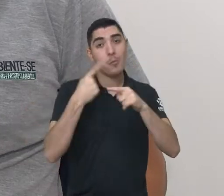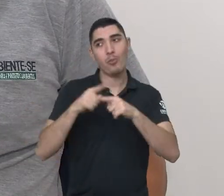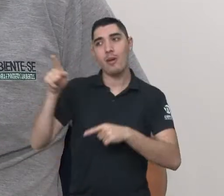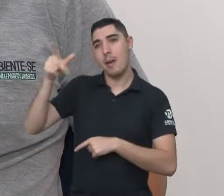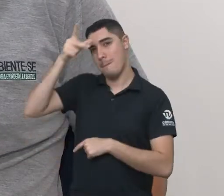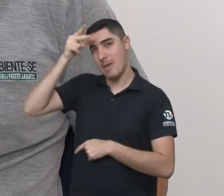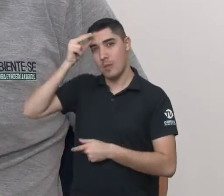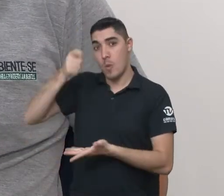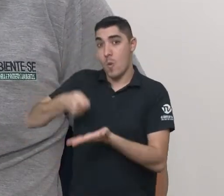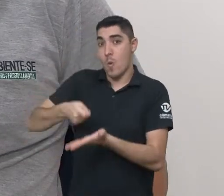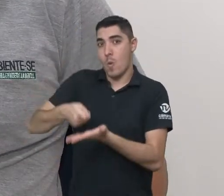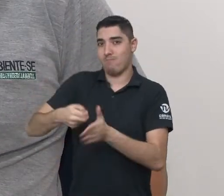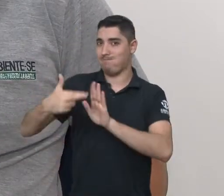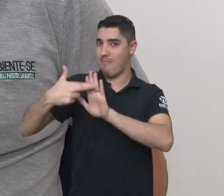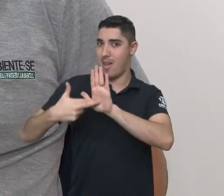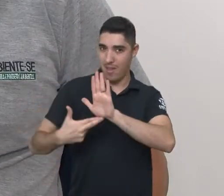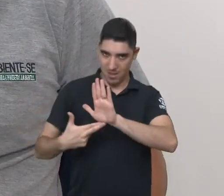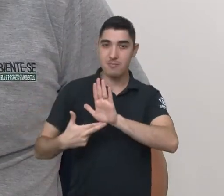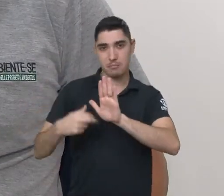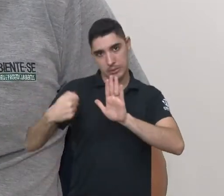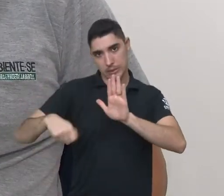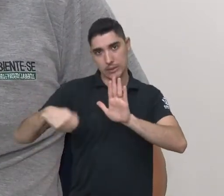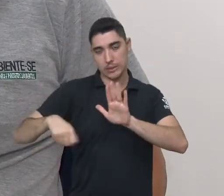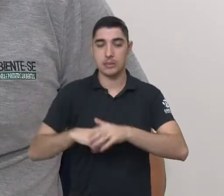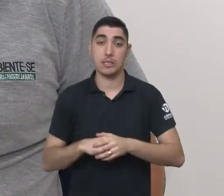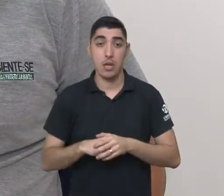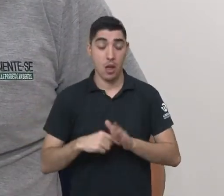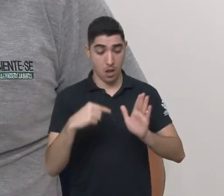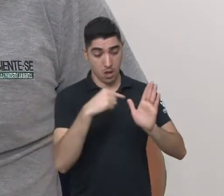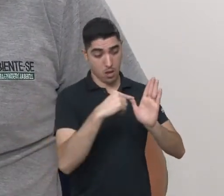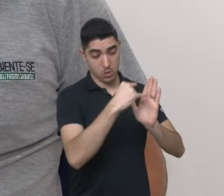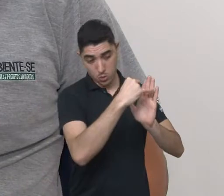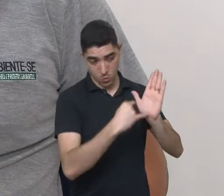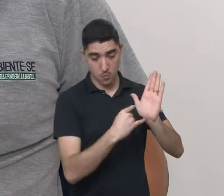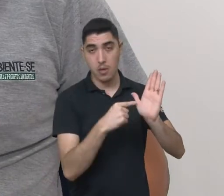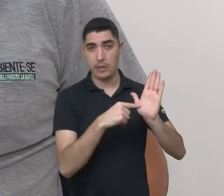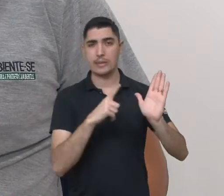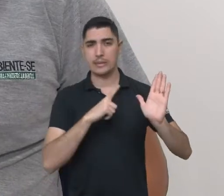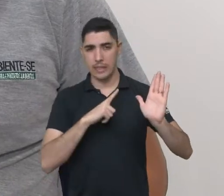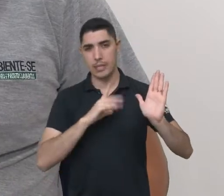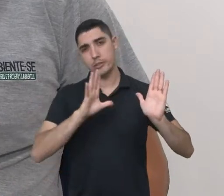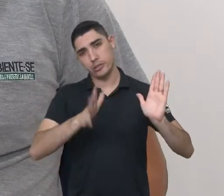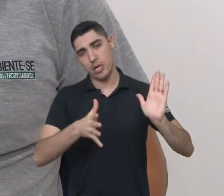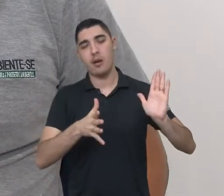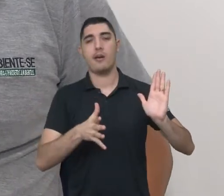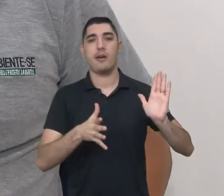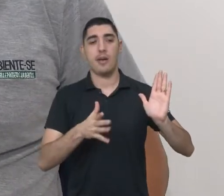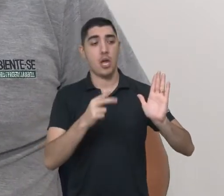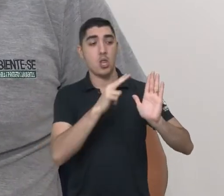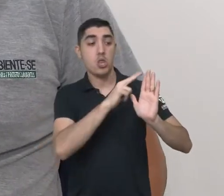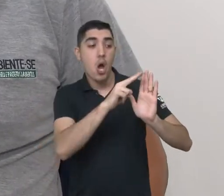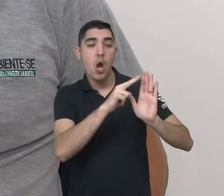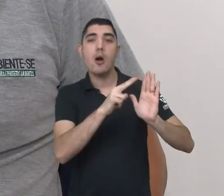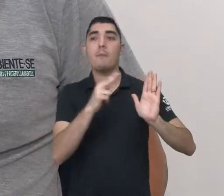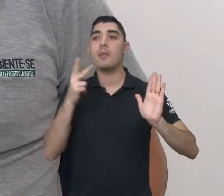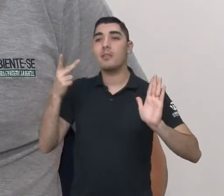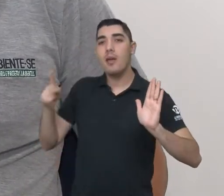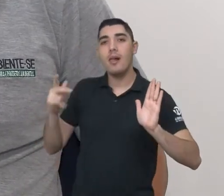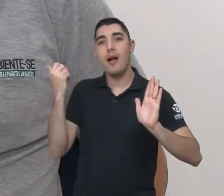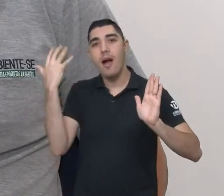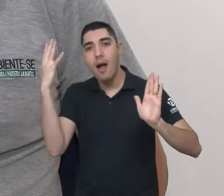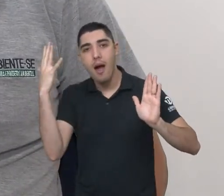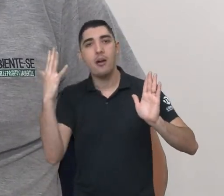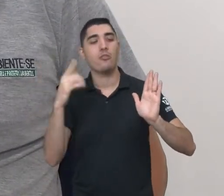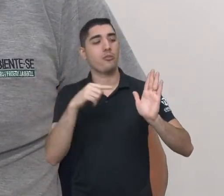a prefeitura exige um laudo de caracterização de vegetação. Nesse laudo contém o nome